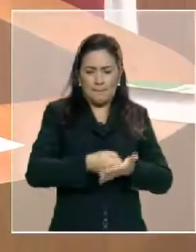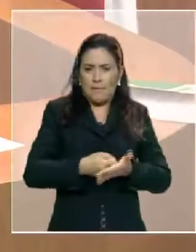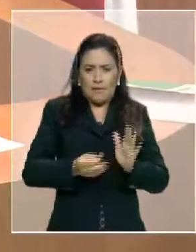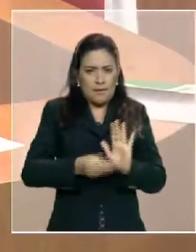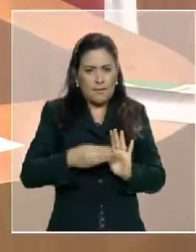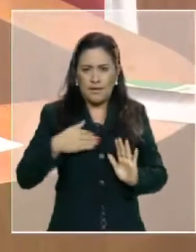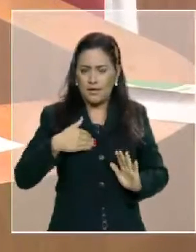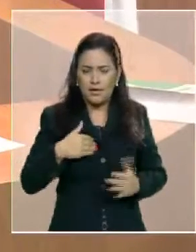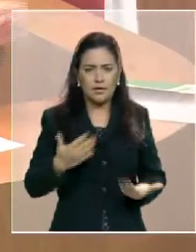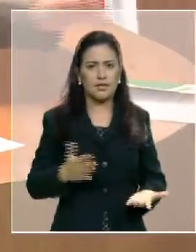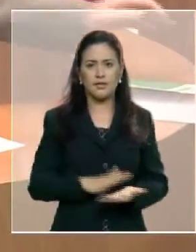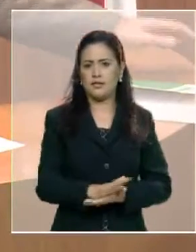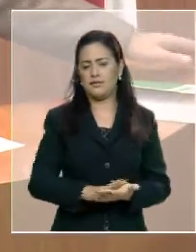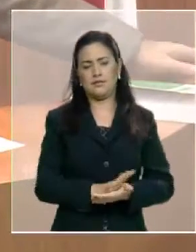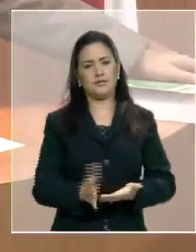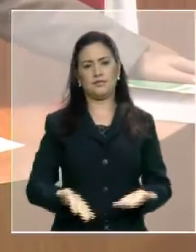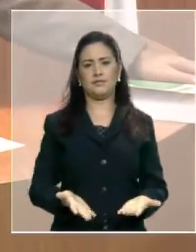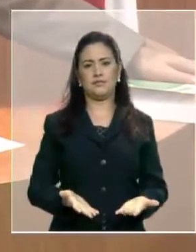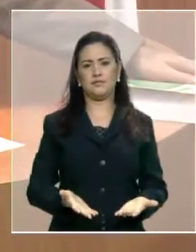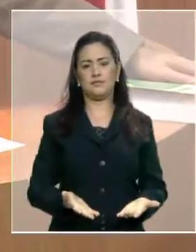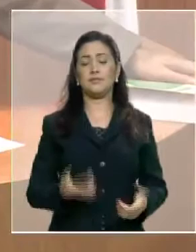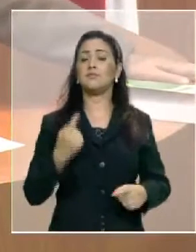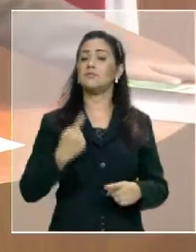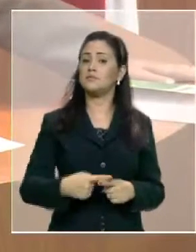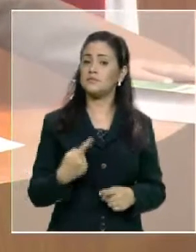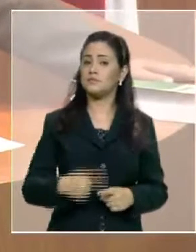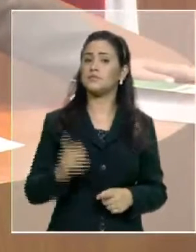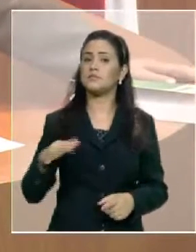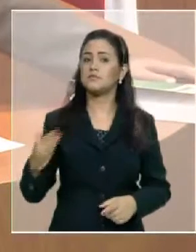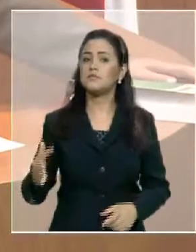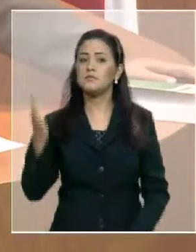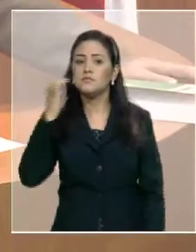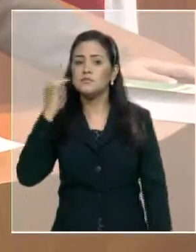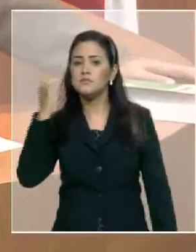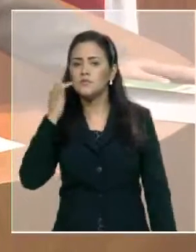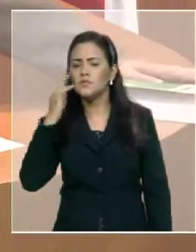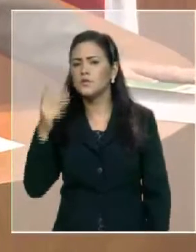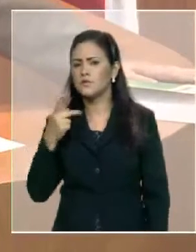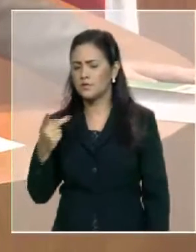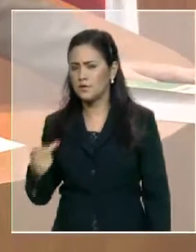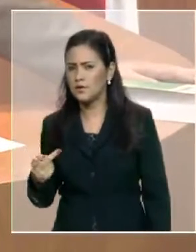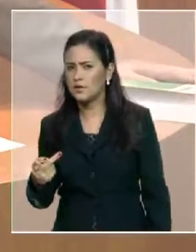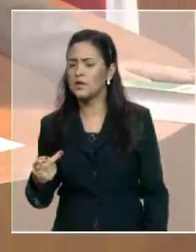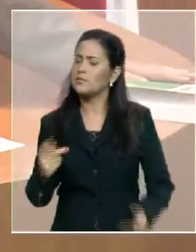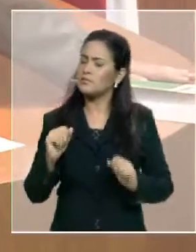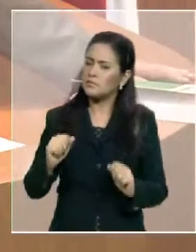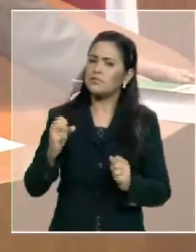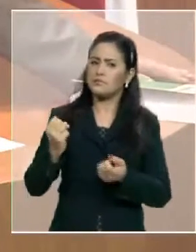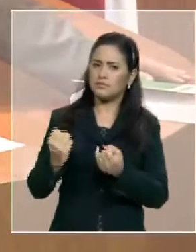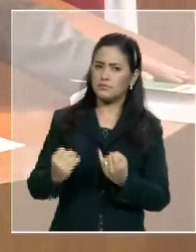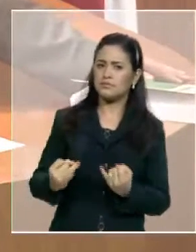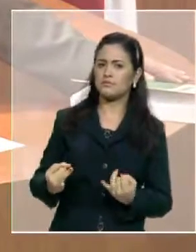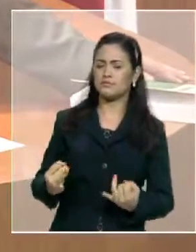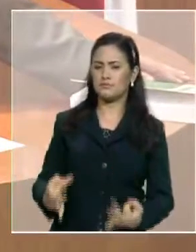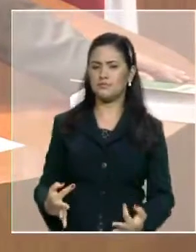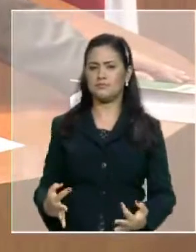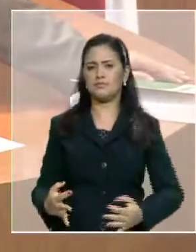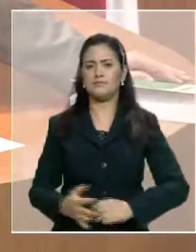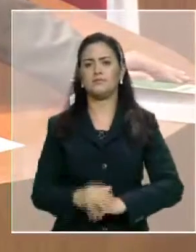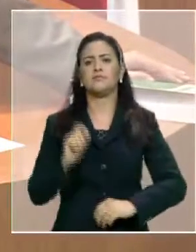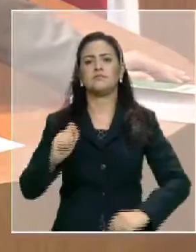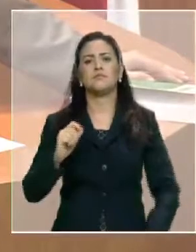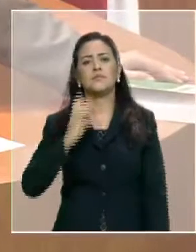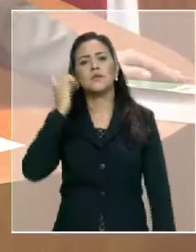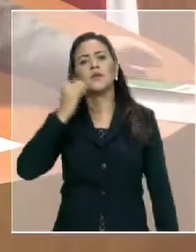Porque quando o governador Flávio Dino fala, ou o argumento que ele poderia usar, que deputados